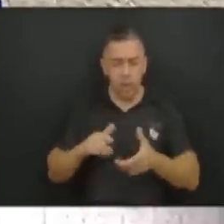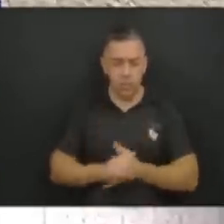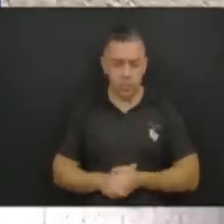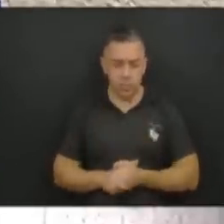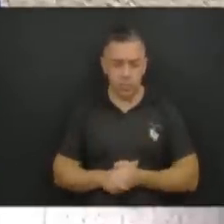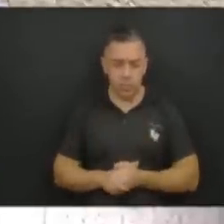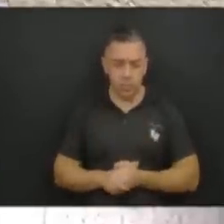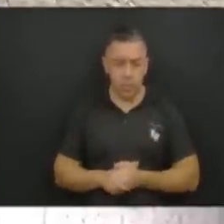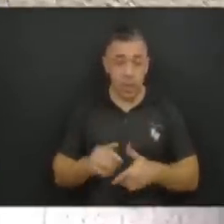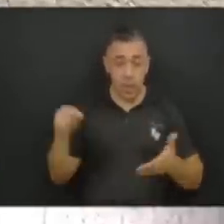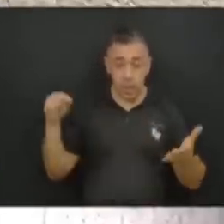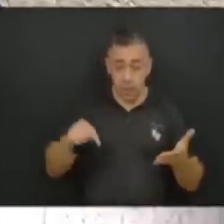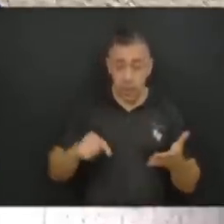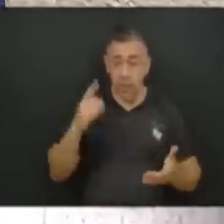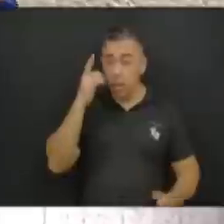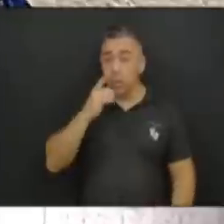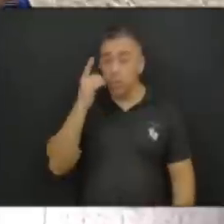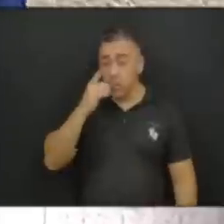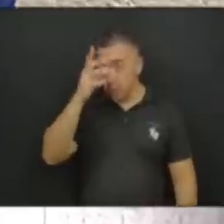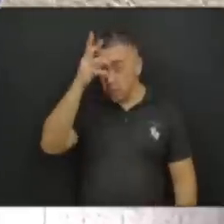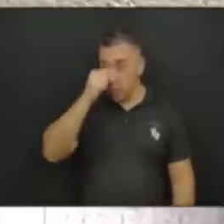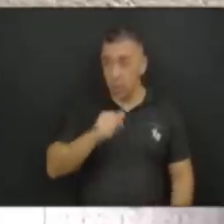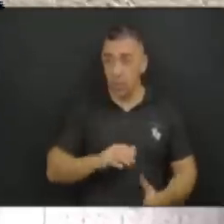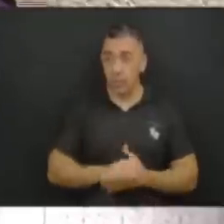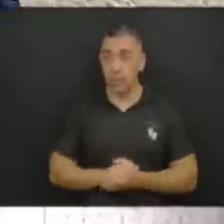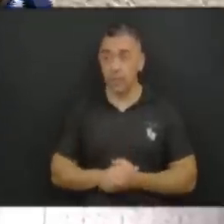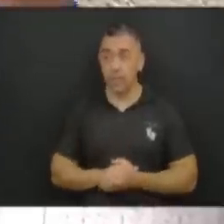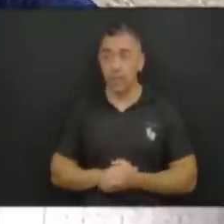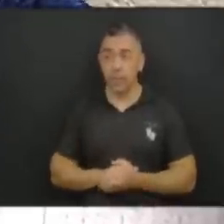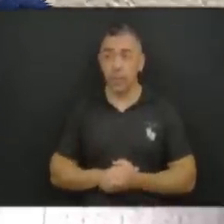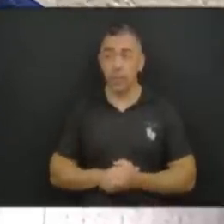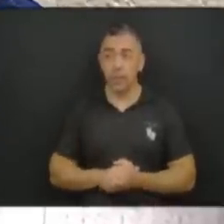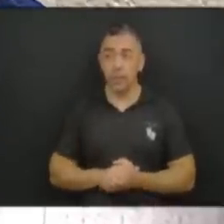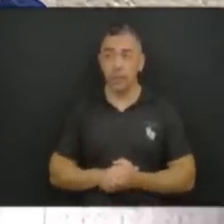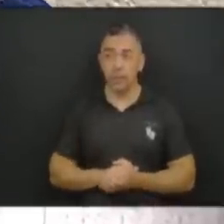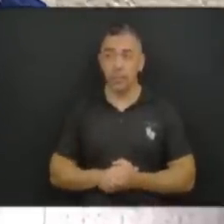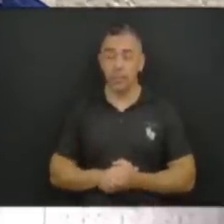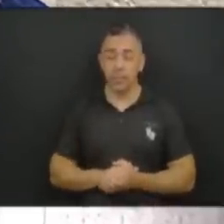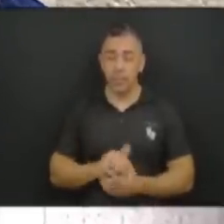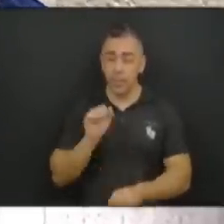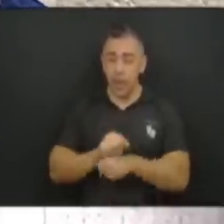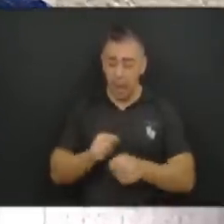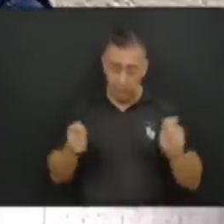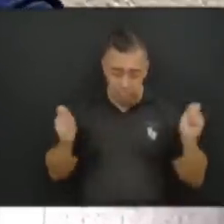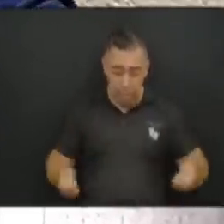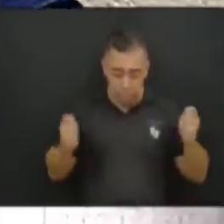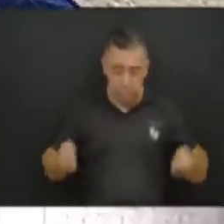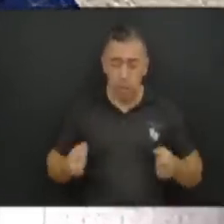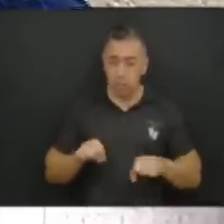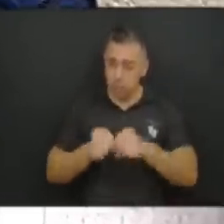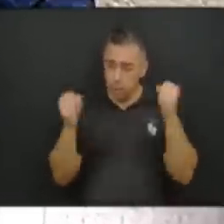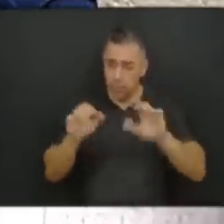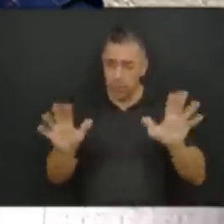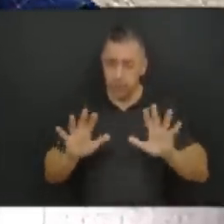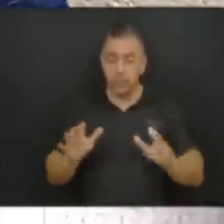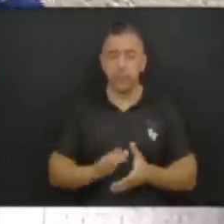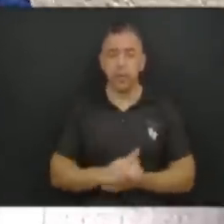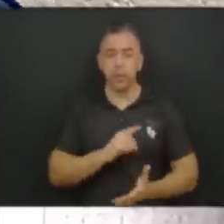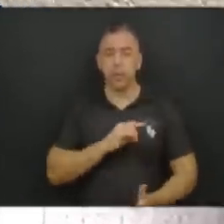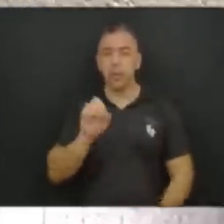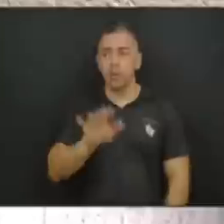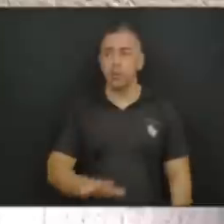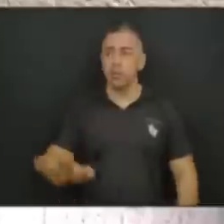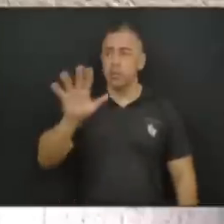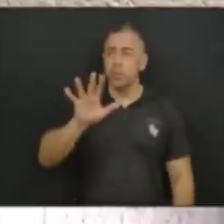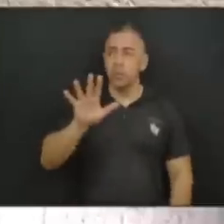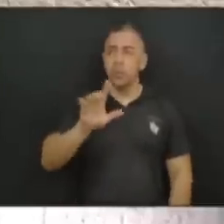e que ele tá falando aqui o tempo tá o Galo não vou quebrar sua que para debater então o telhado geral não vou